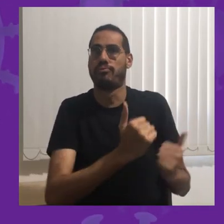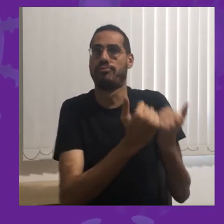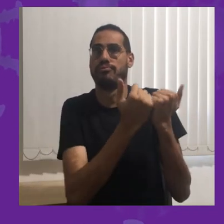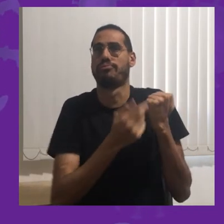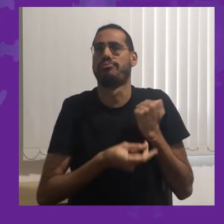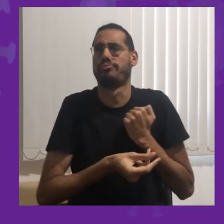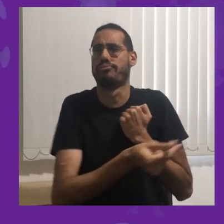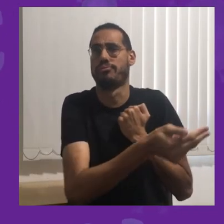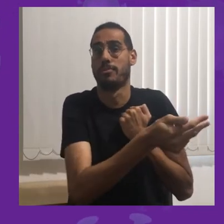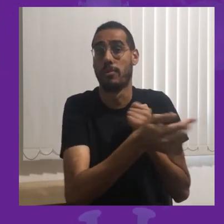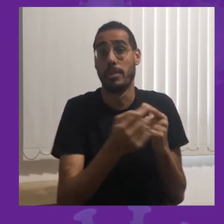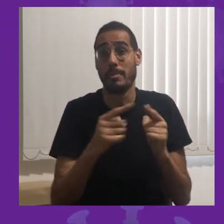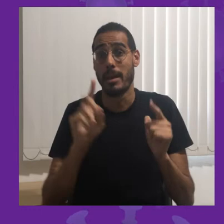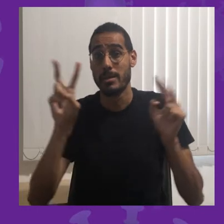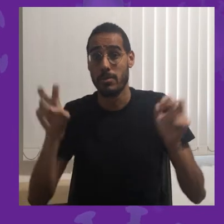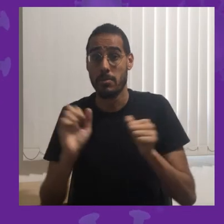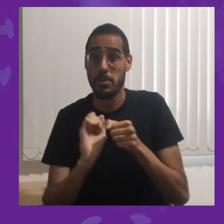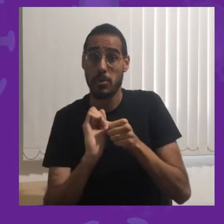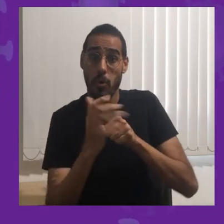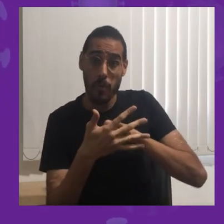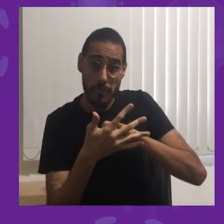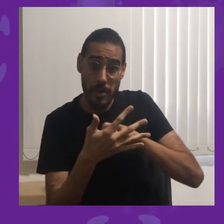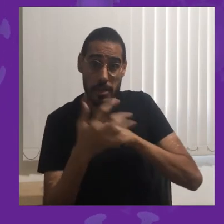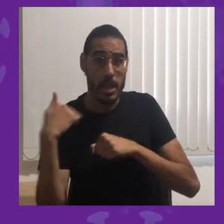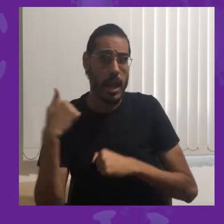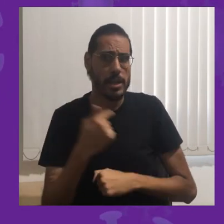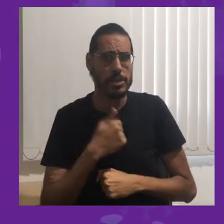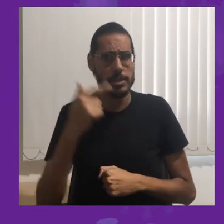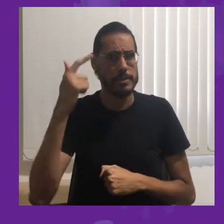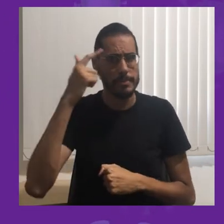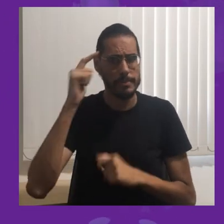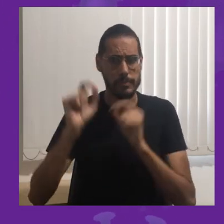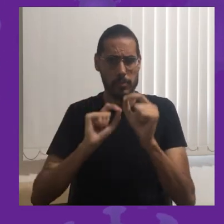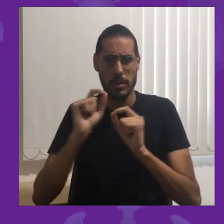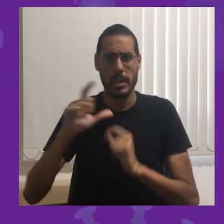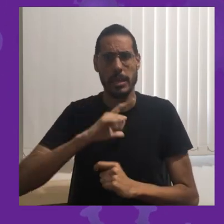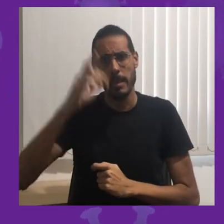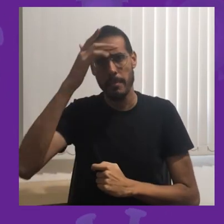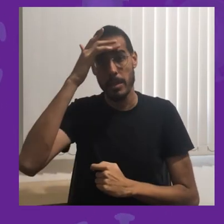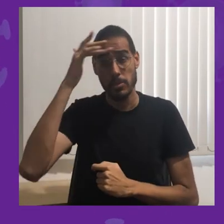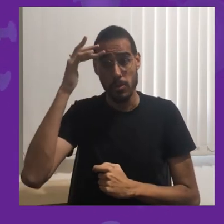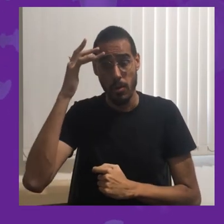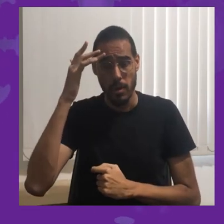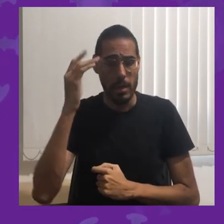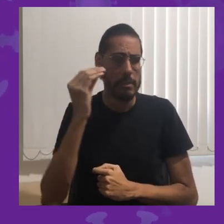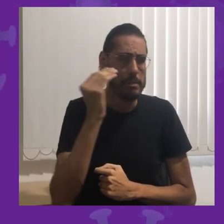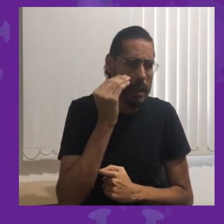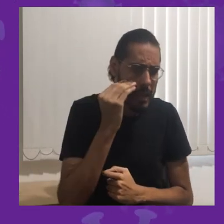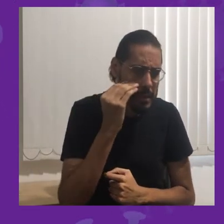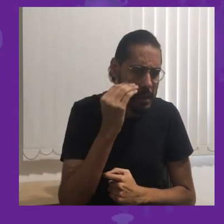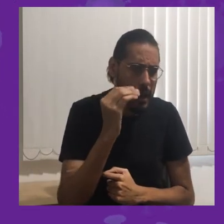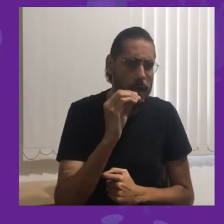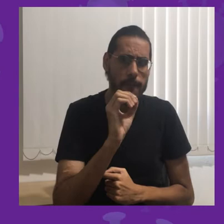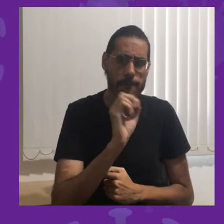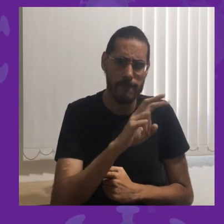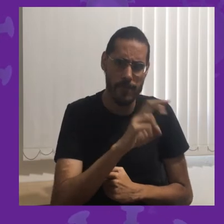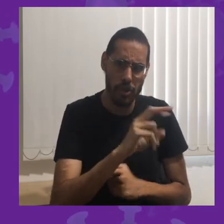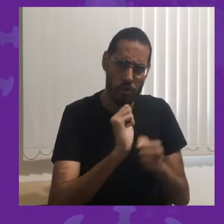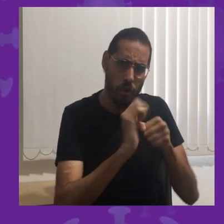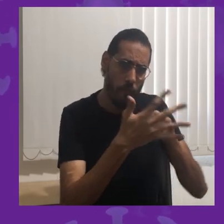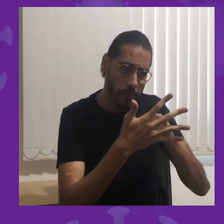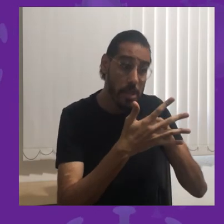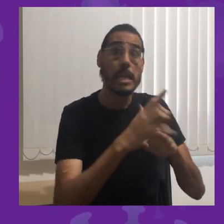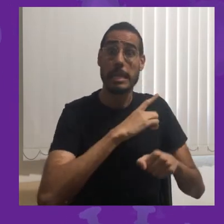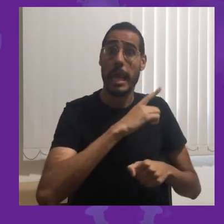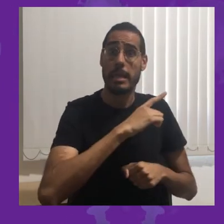então com relação ao convide o que que a gente tem tem pessoas que fazem o exame para ver se tá com vírus da positivo